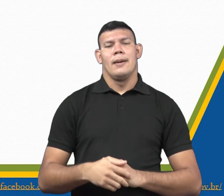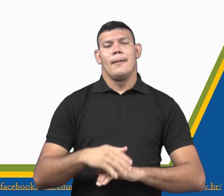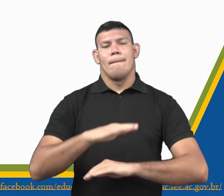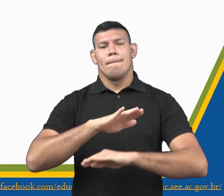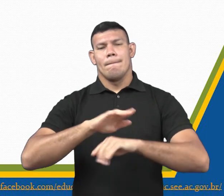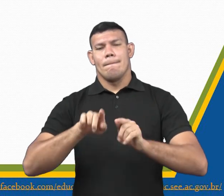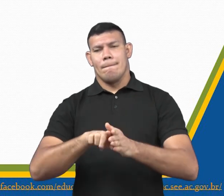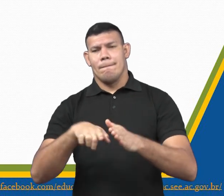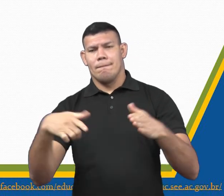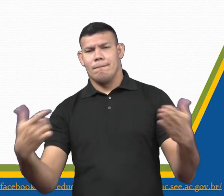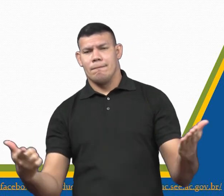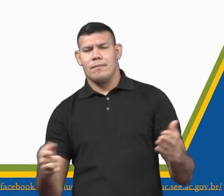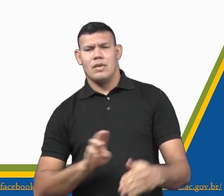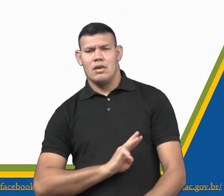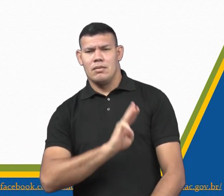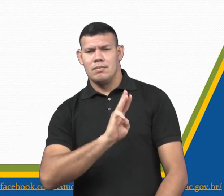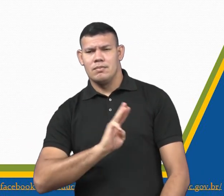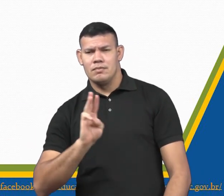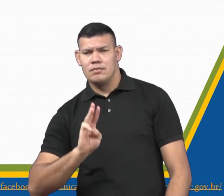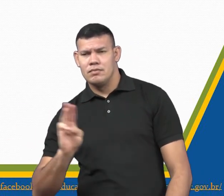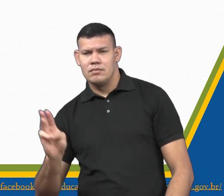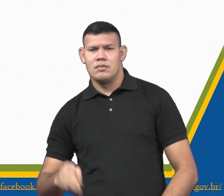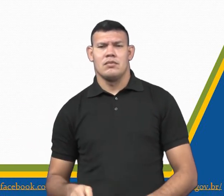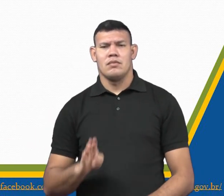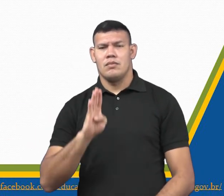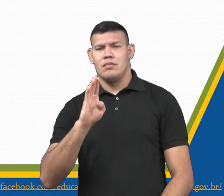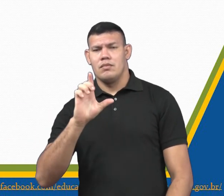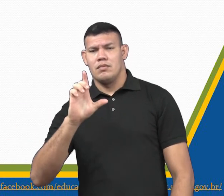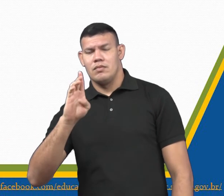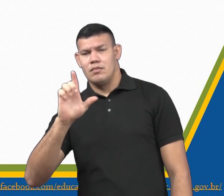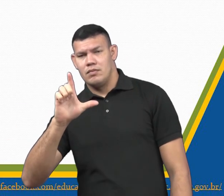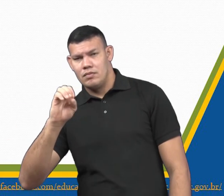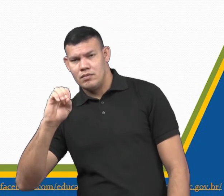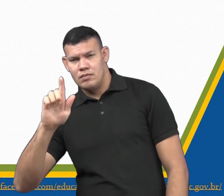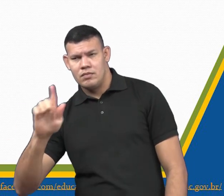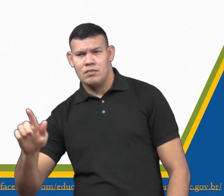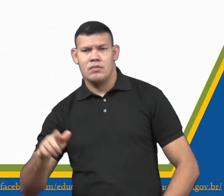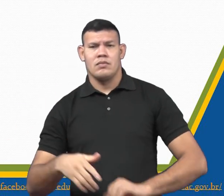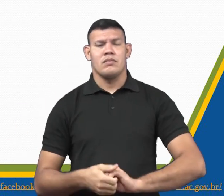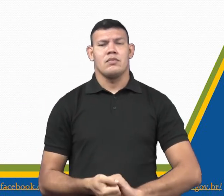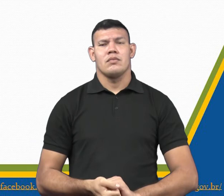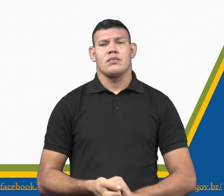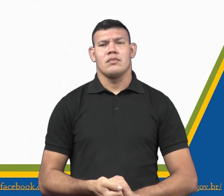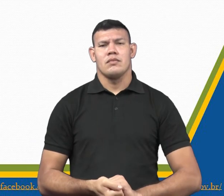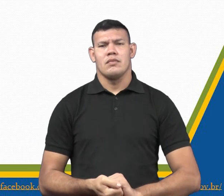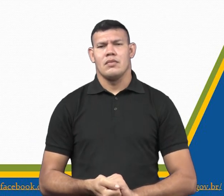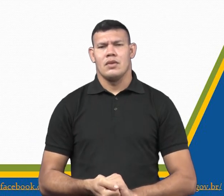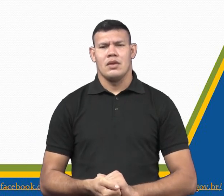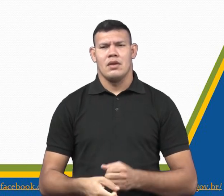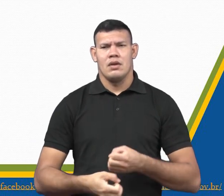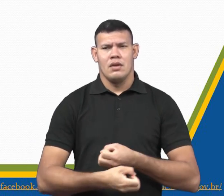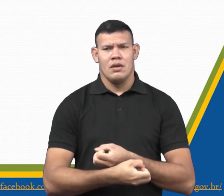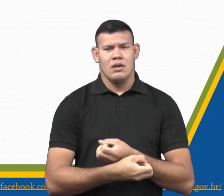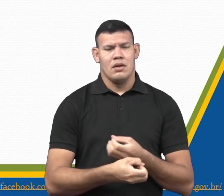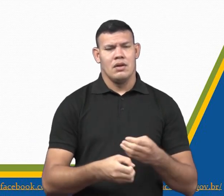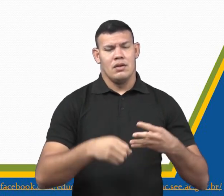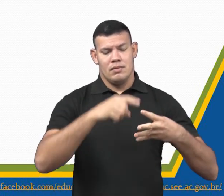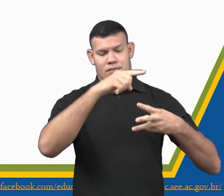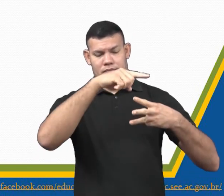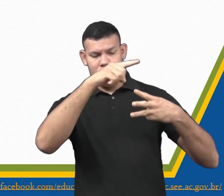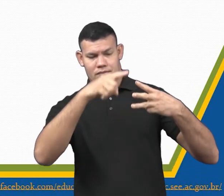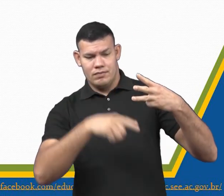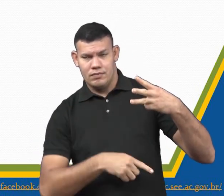eletrônicos, blogs, Twitter e outros mais. O editorial é distribuído em 3 partes.